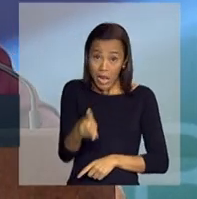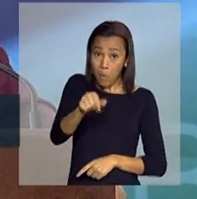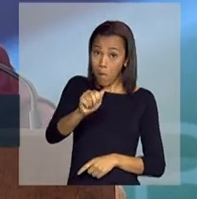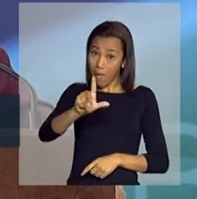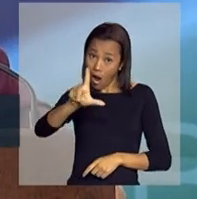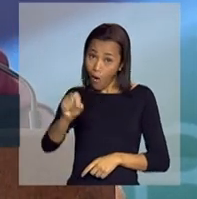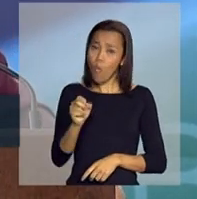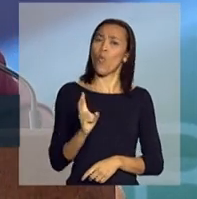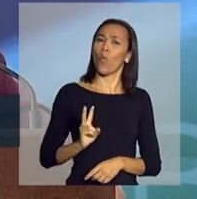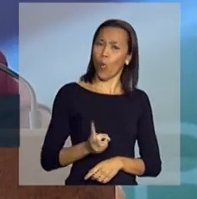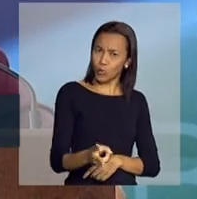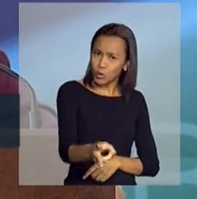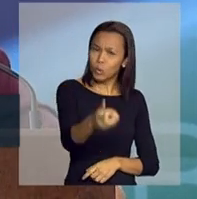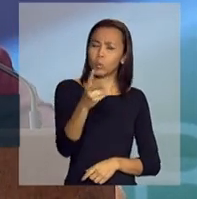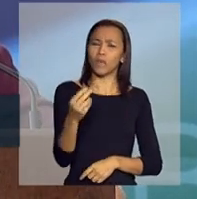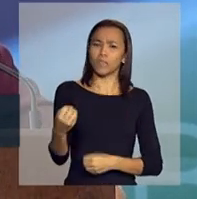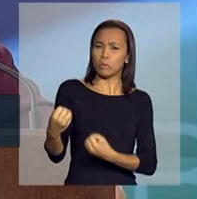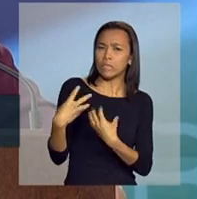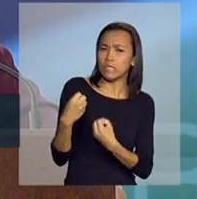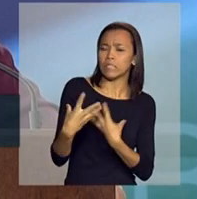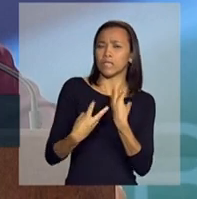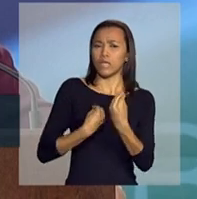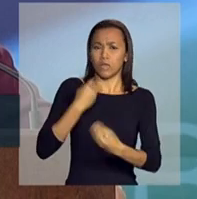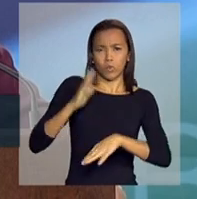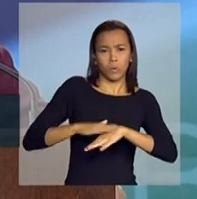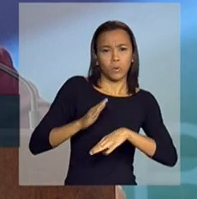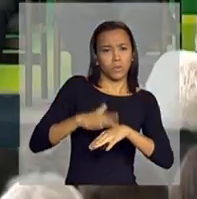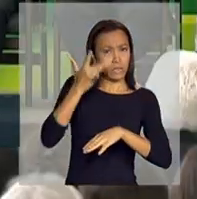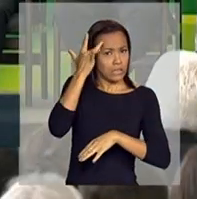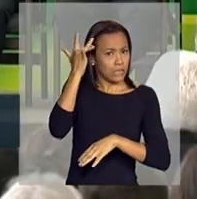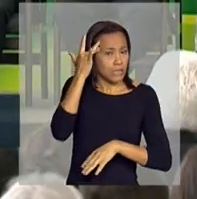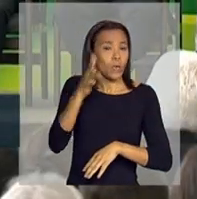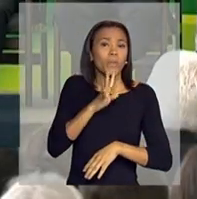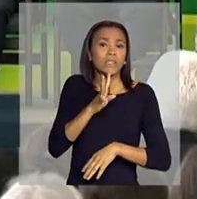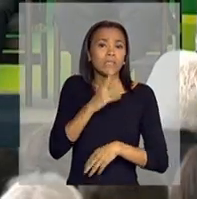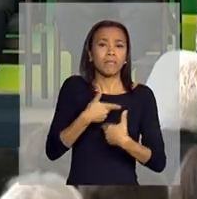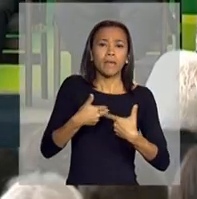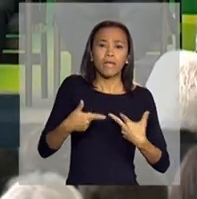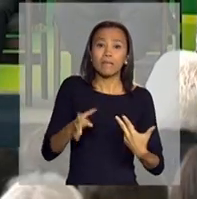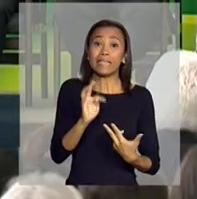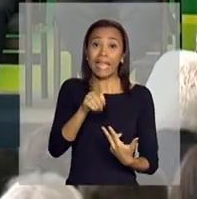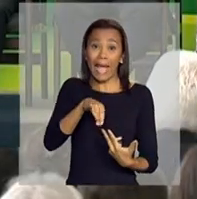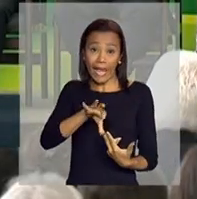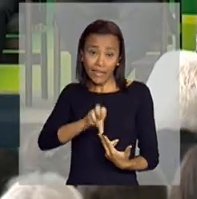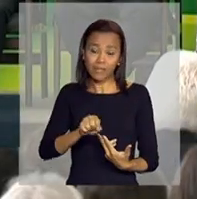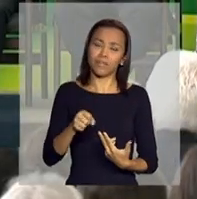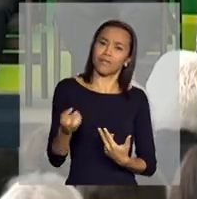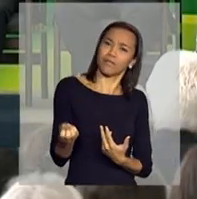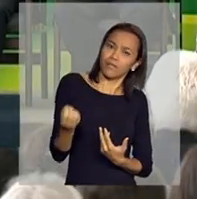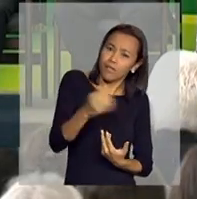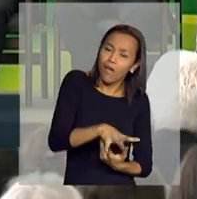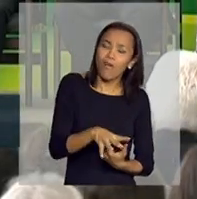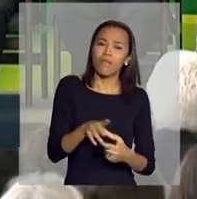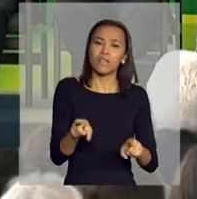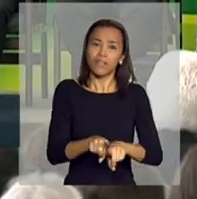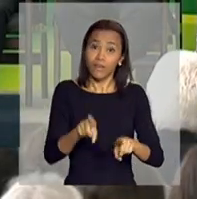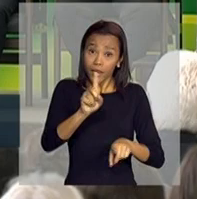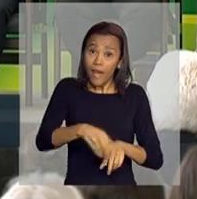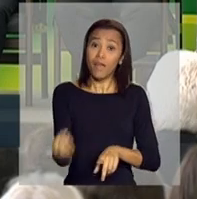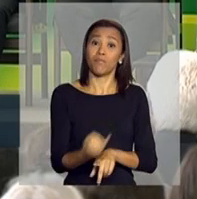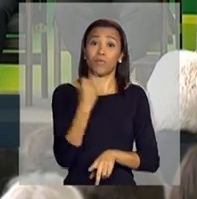conosco, aplicando seu conhecimento e sua capacidade técnica em novas atribuições relevantes